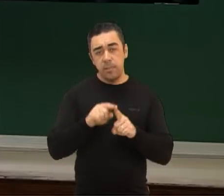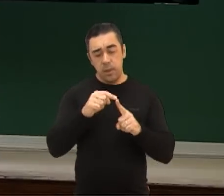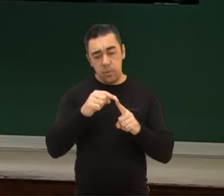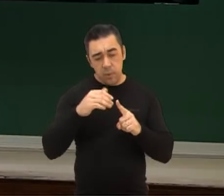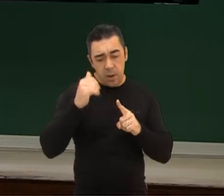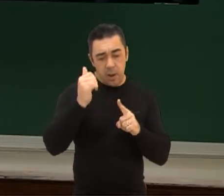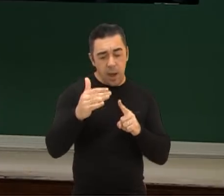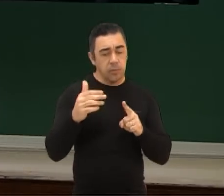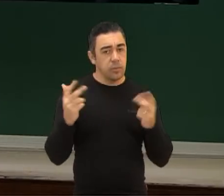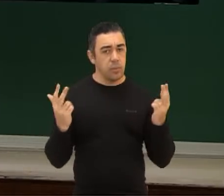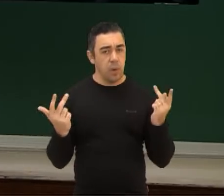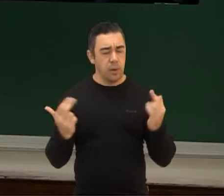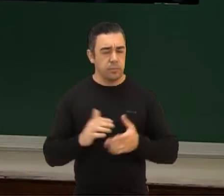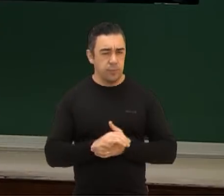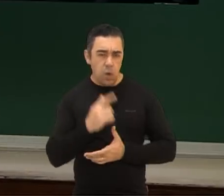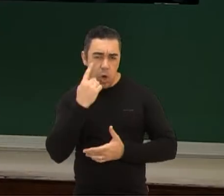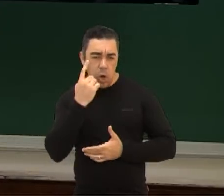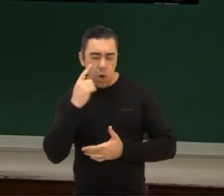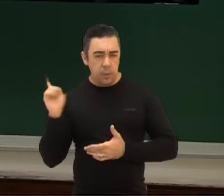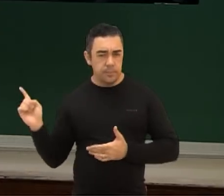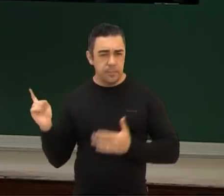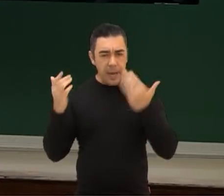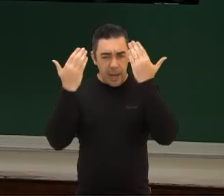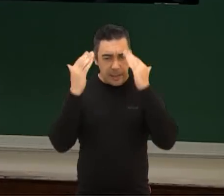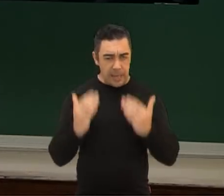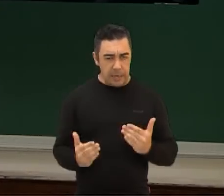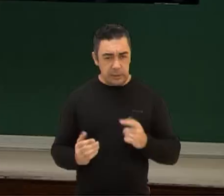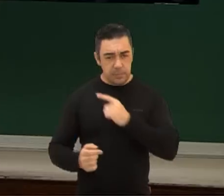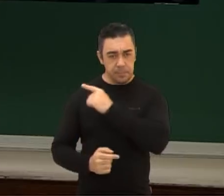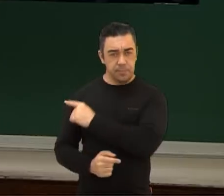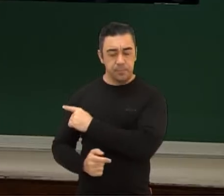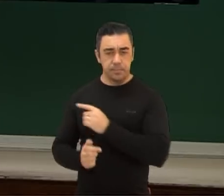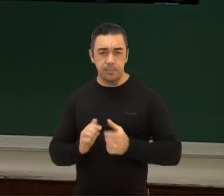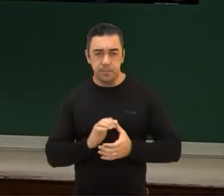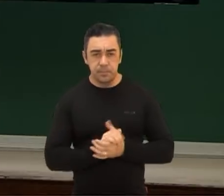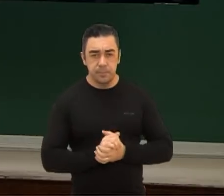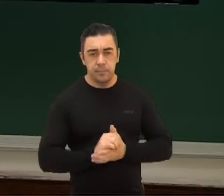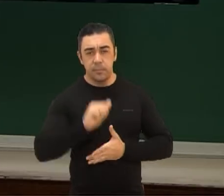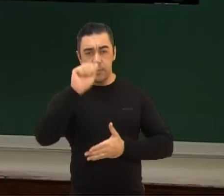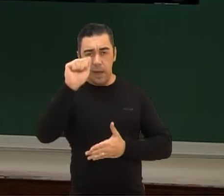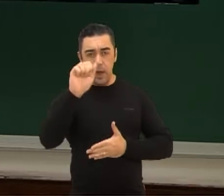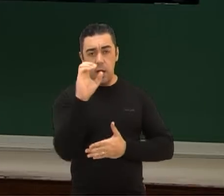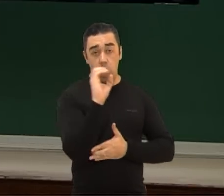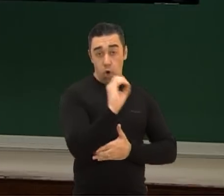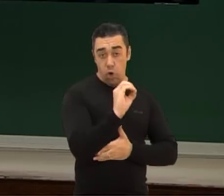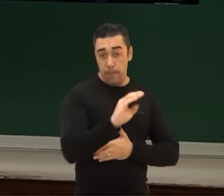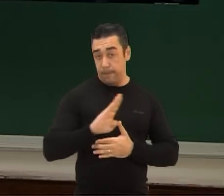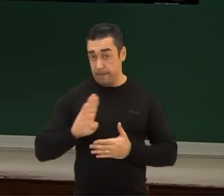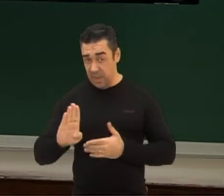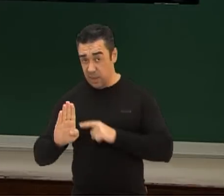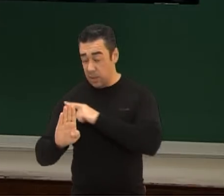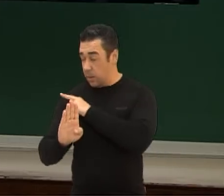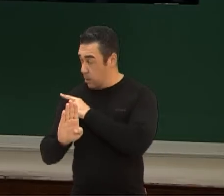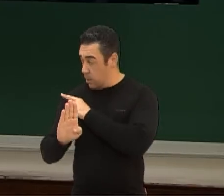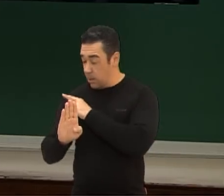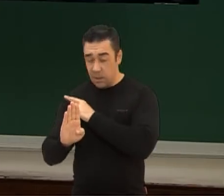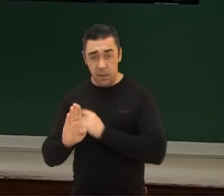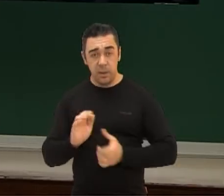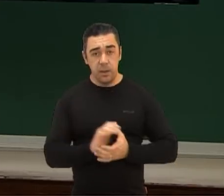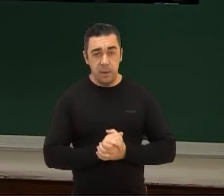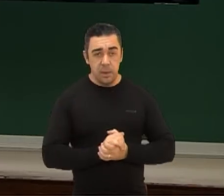comum. Vamos analisar esse ângulo aqui, o ângulo AOB e o